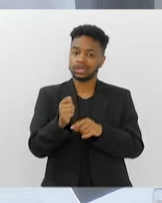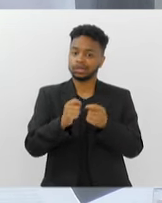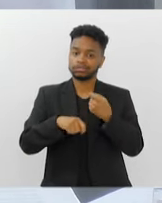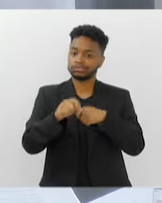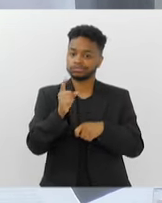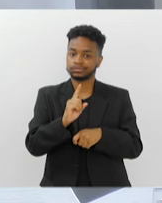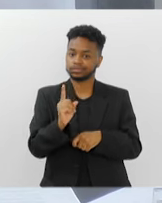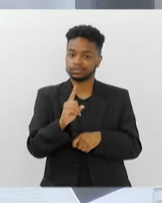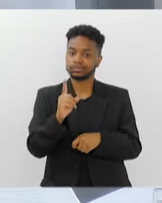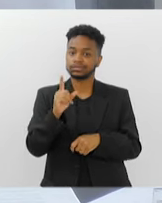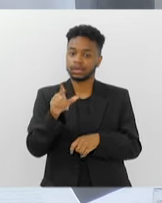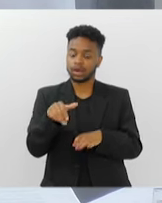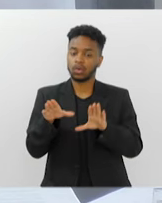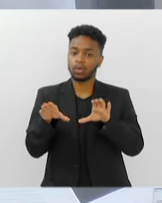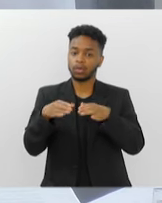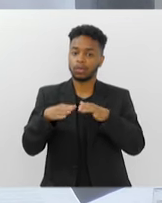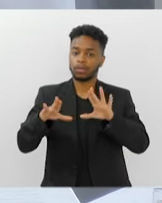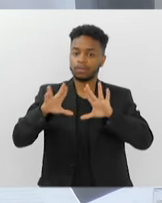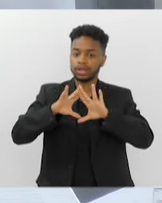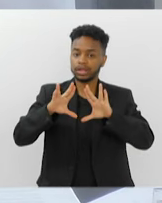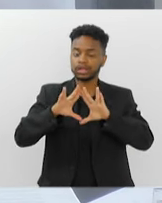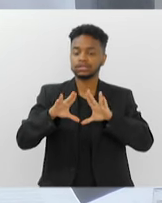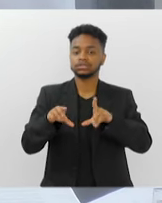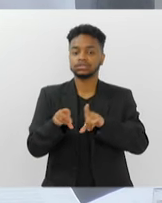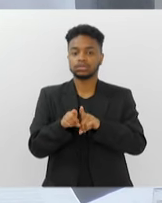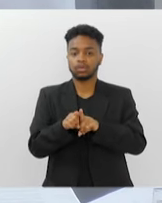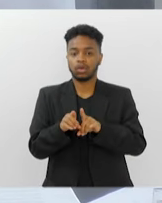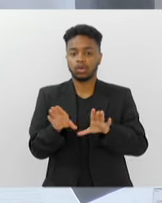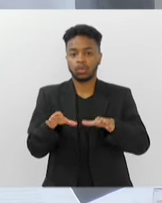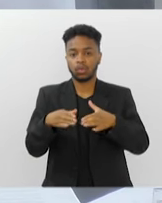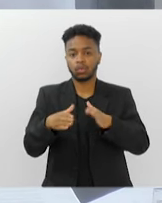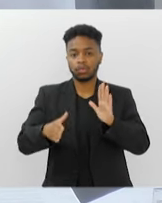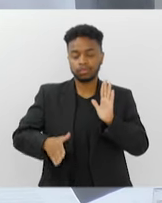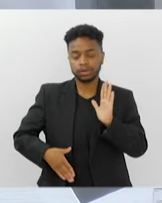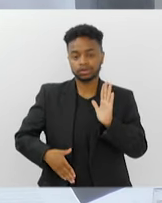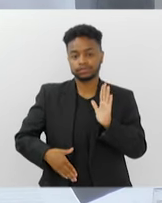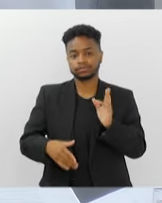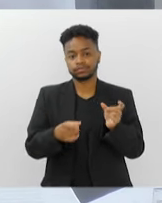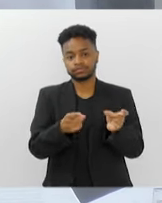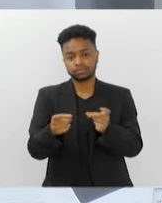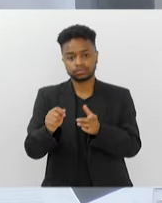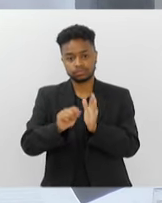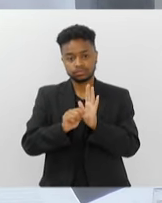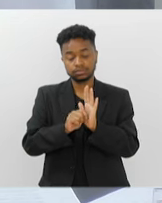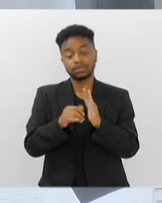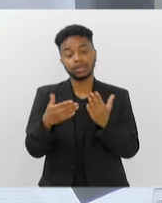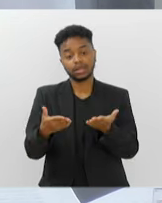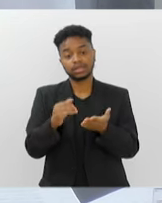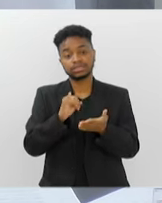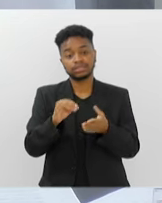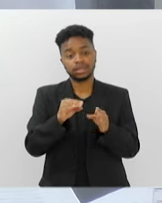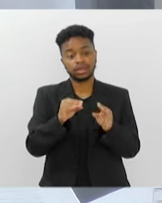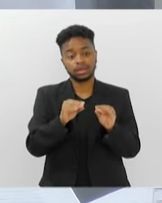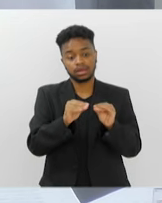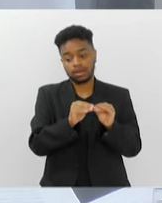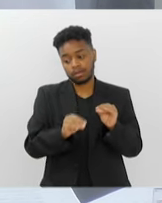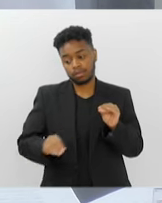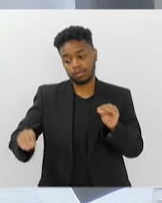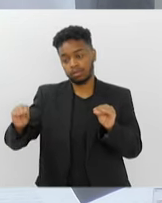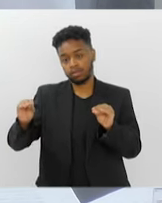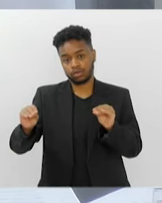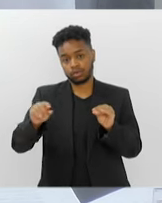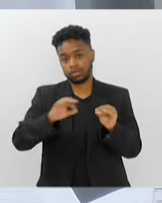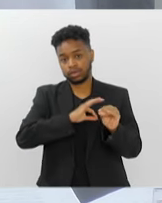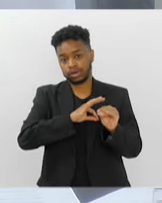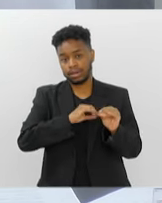administrado pela milícia pela pelo tráfico E aí quando você tira para um evento privado 1000